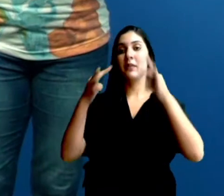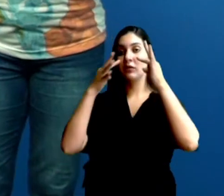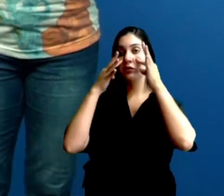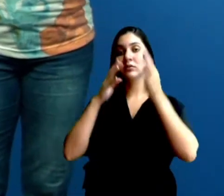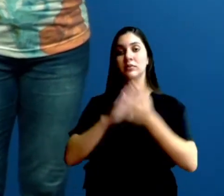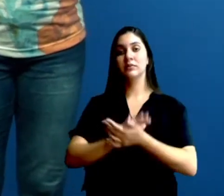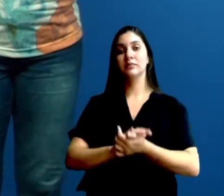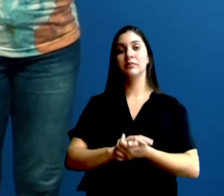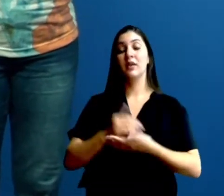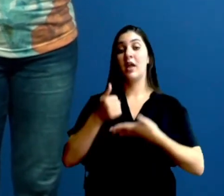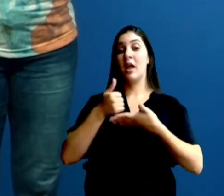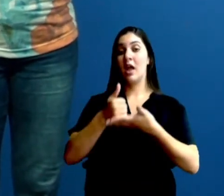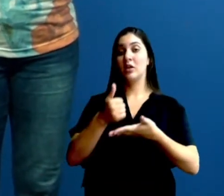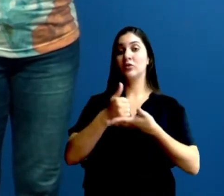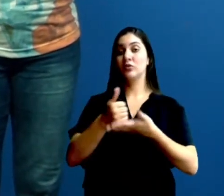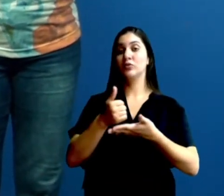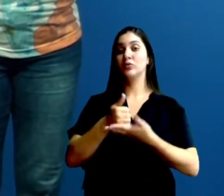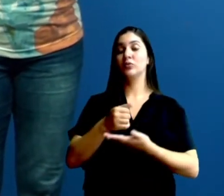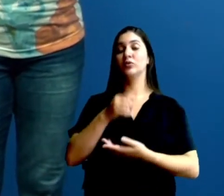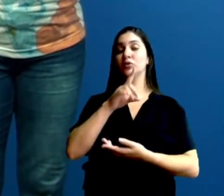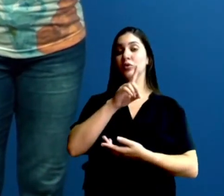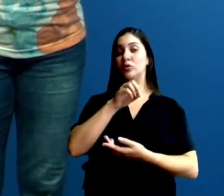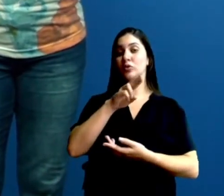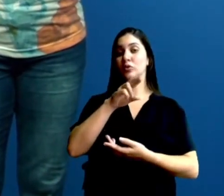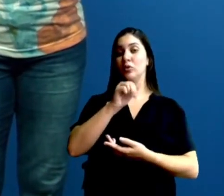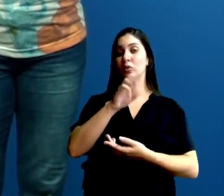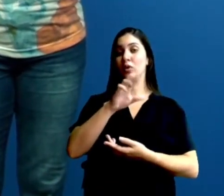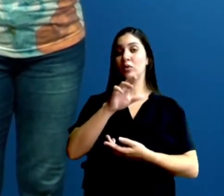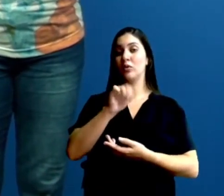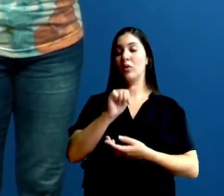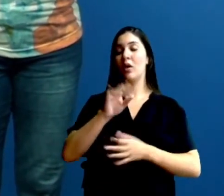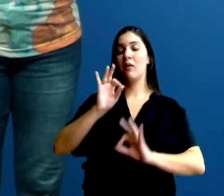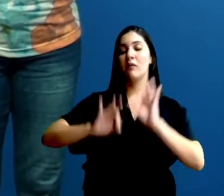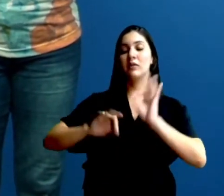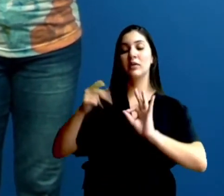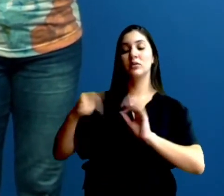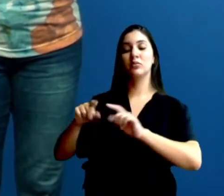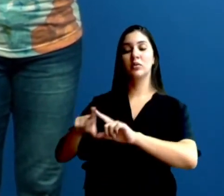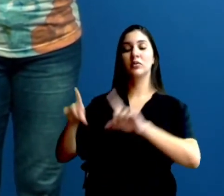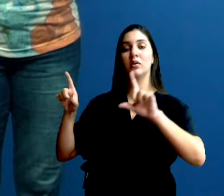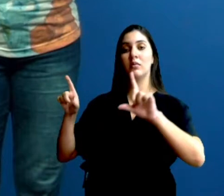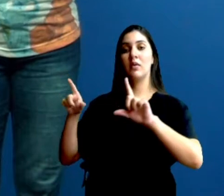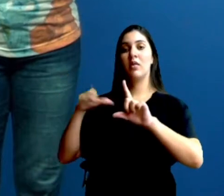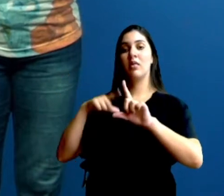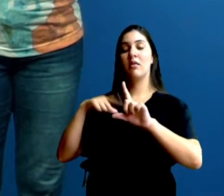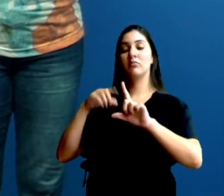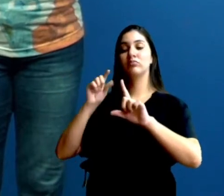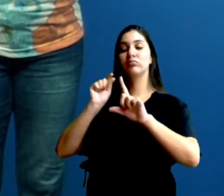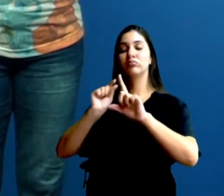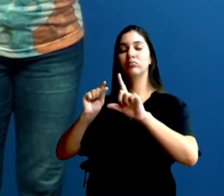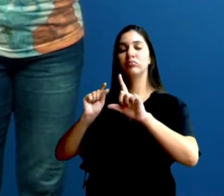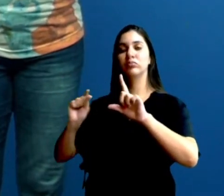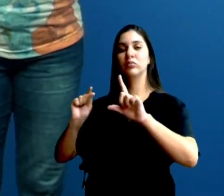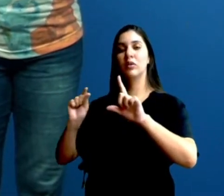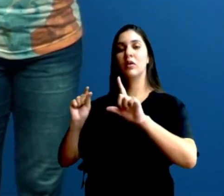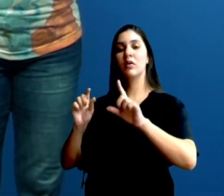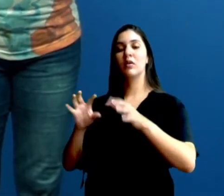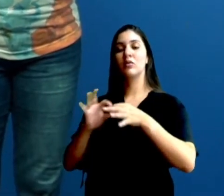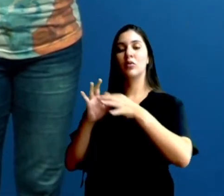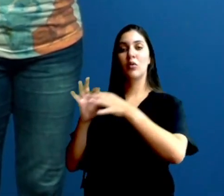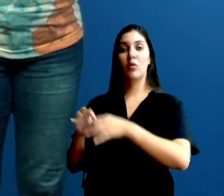atenção. Ajude Dona Cuca a organizar sua tabela, completando-a com